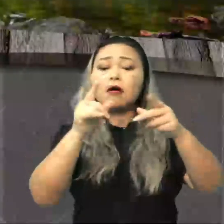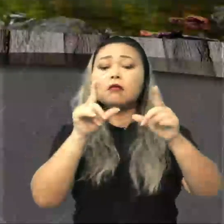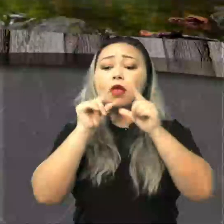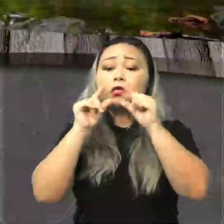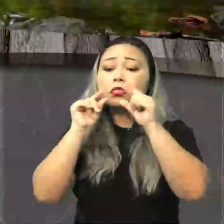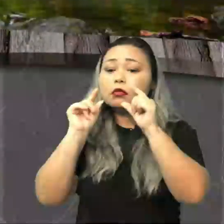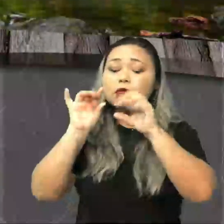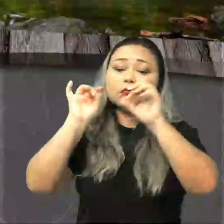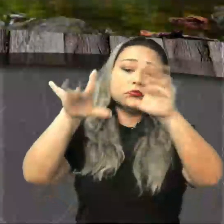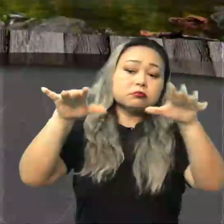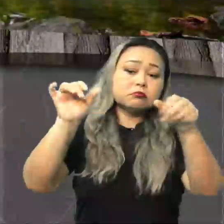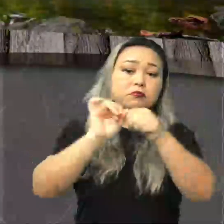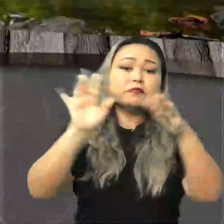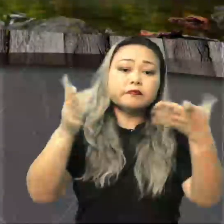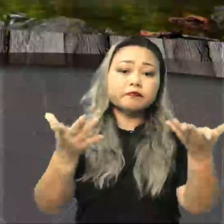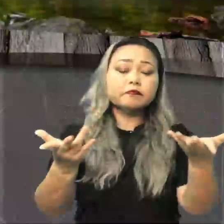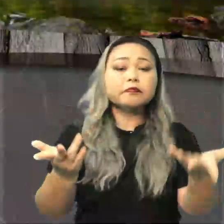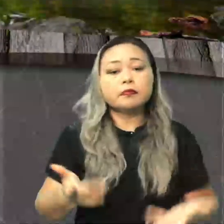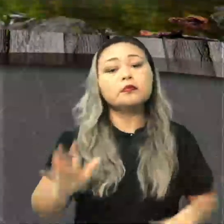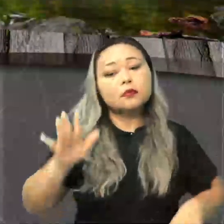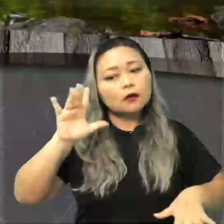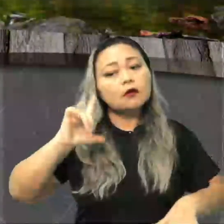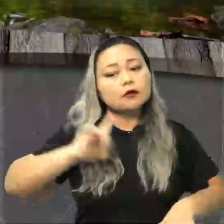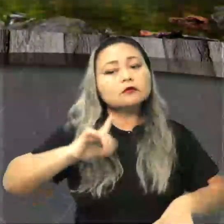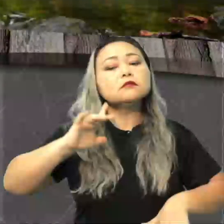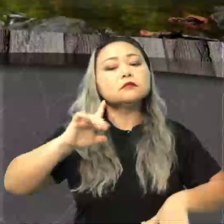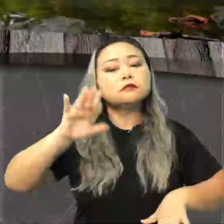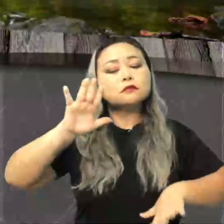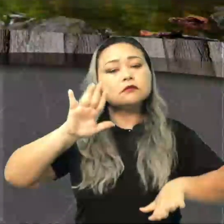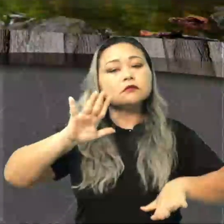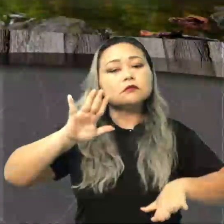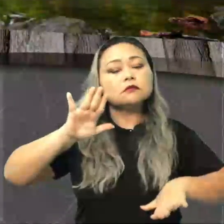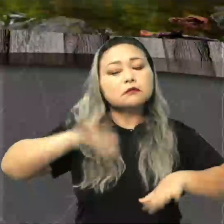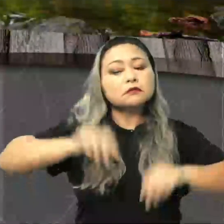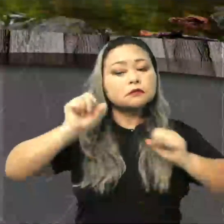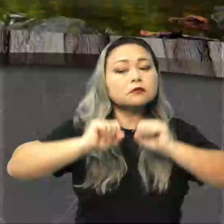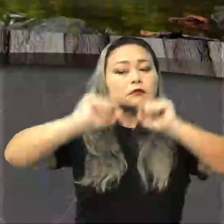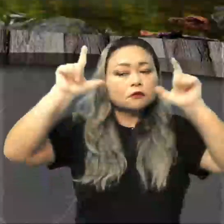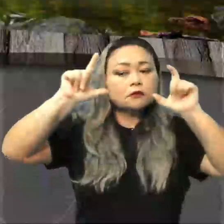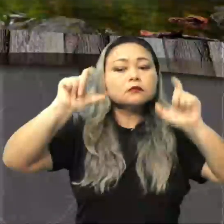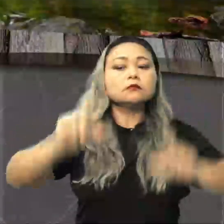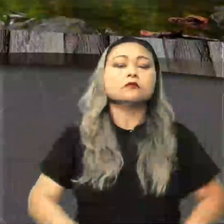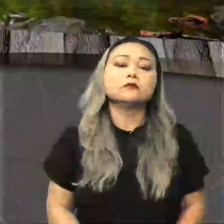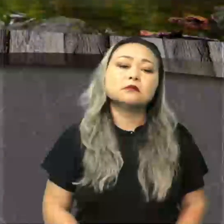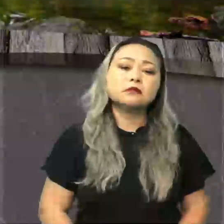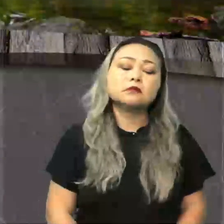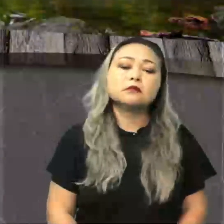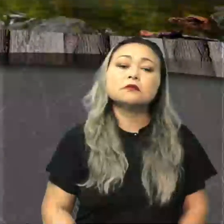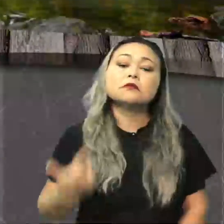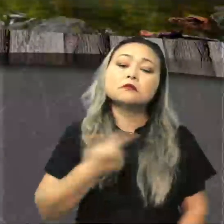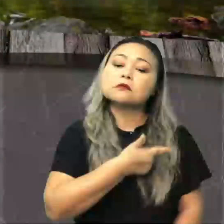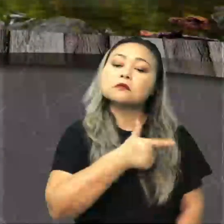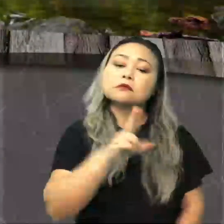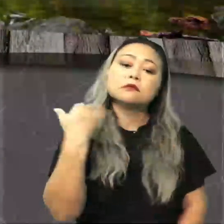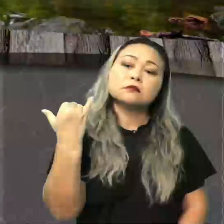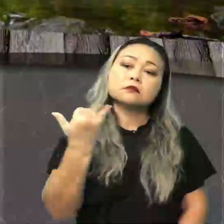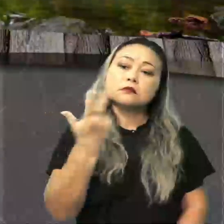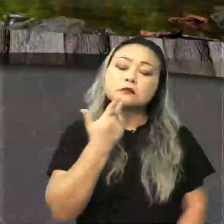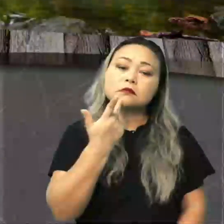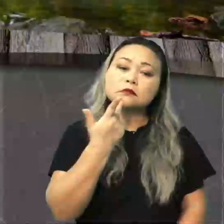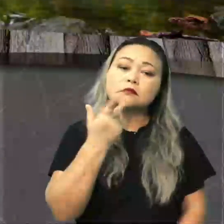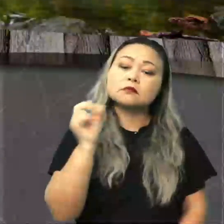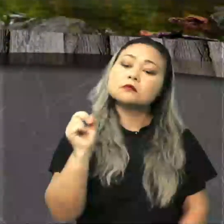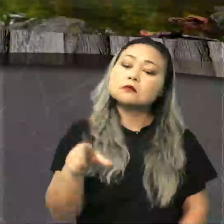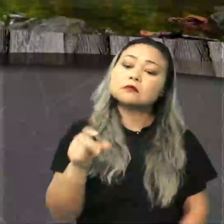saliva, certo? Então, tem que ter realmente muita atenção. E outra coisa importante, quando a gente fala